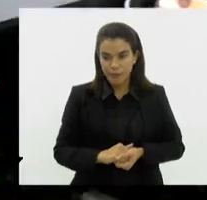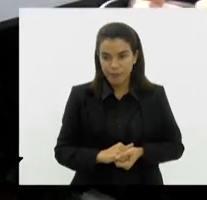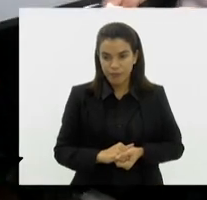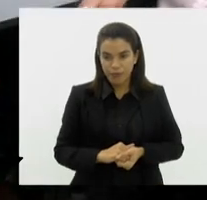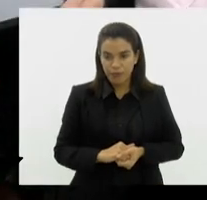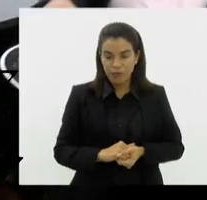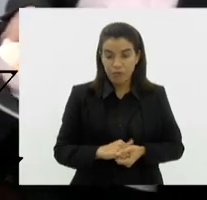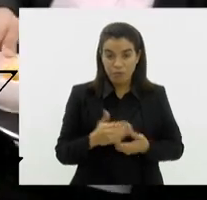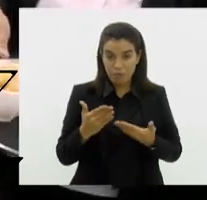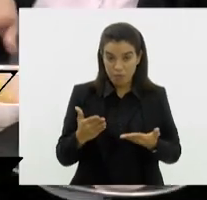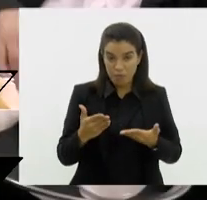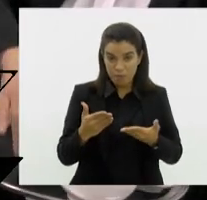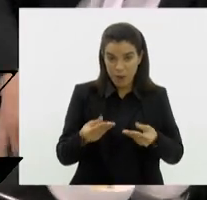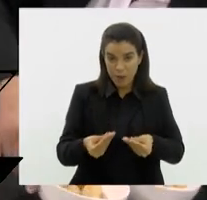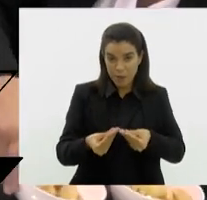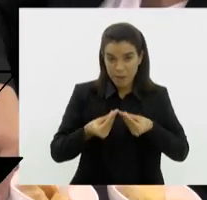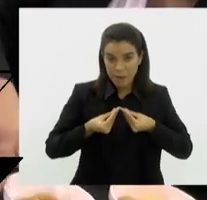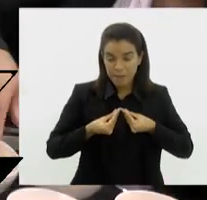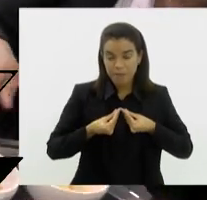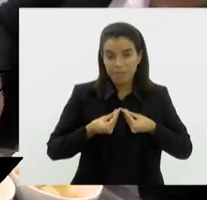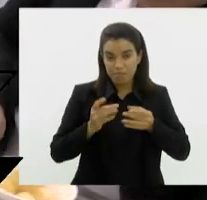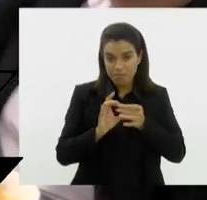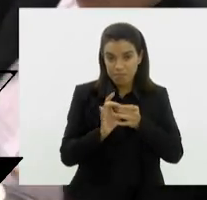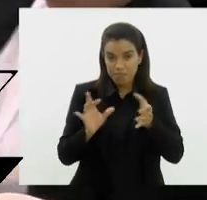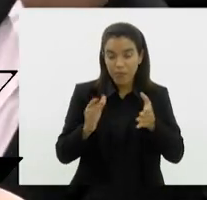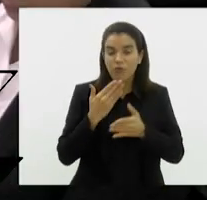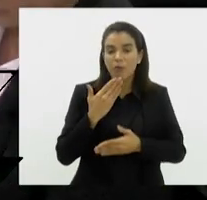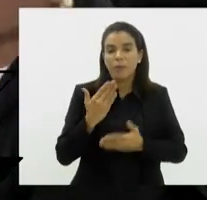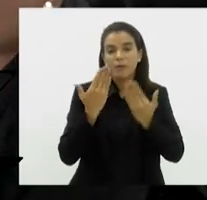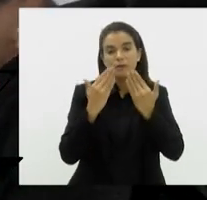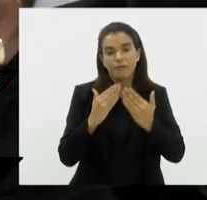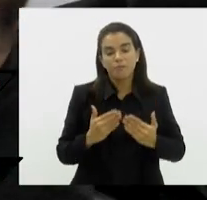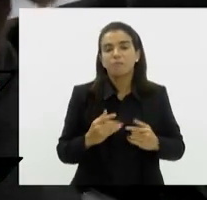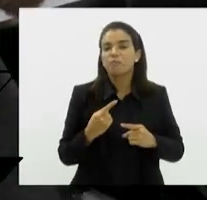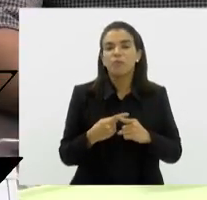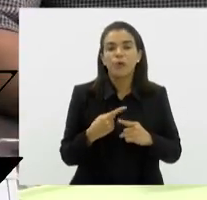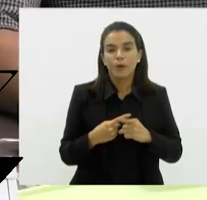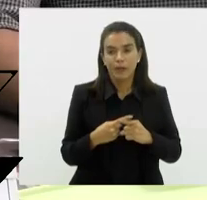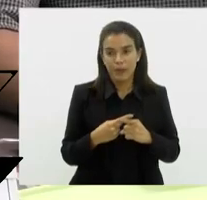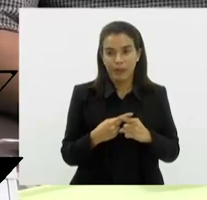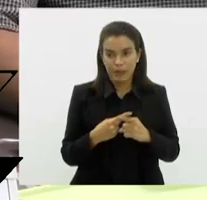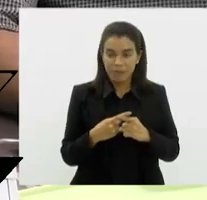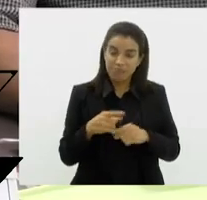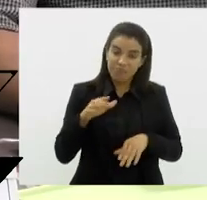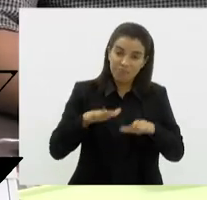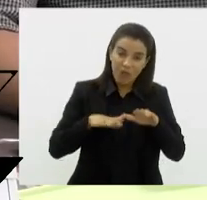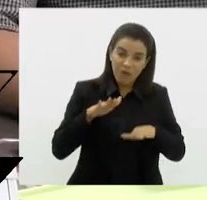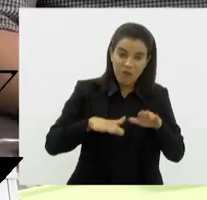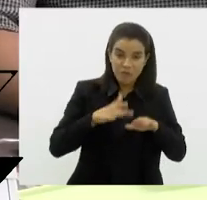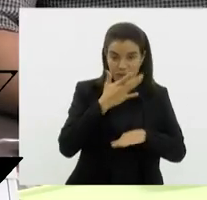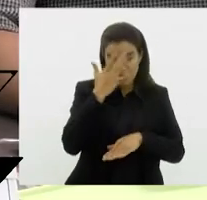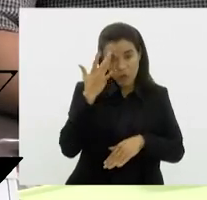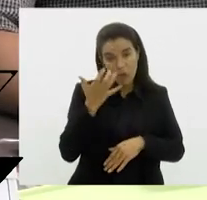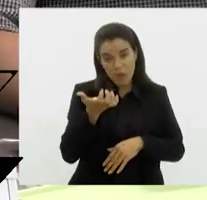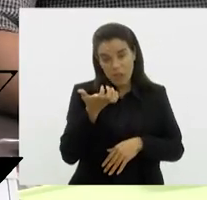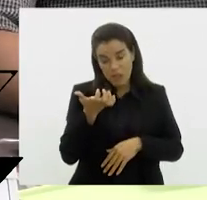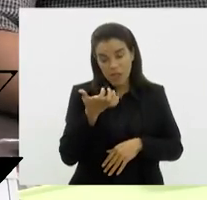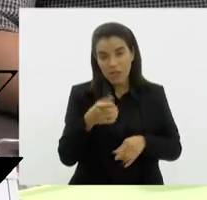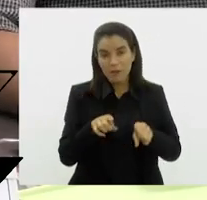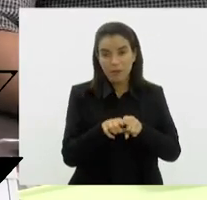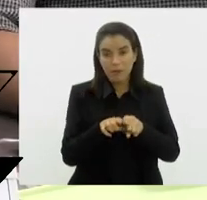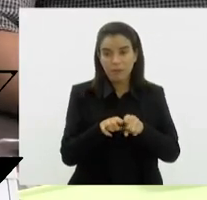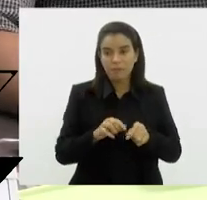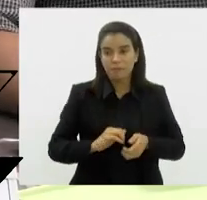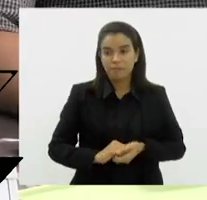Se Vossa Excelência me conceder, eu vou pedir vista e já digo por que eu vou pedir vista. Talvez alguém queira até pedir vista conjunta. Então é o